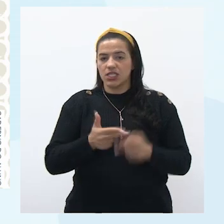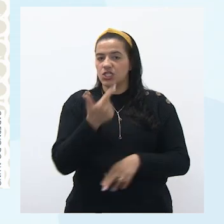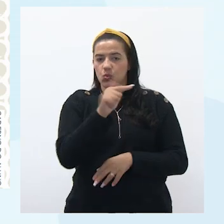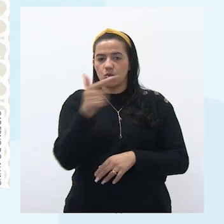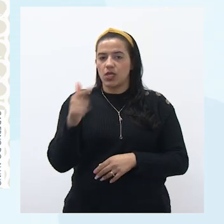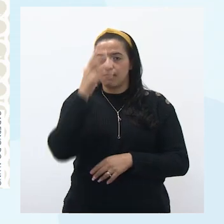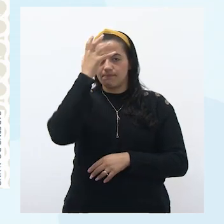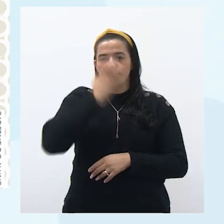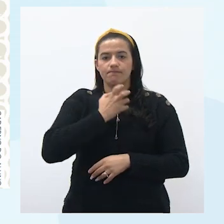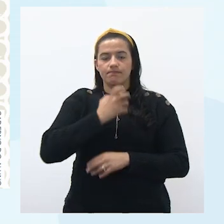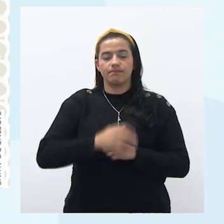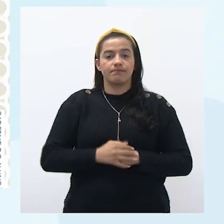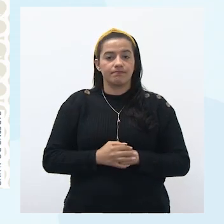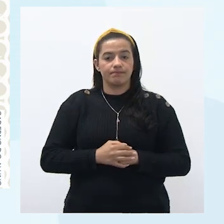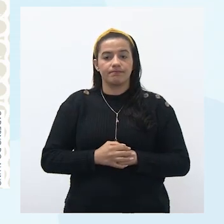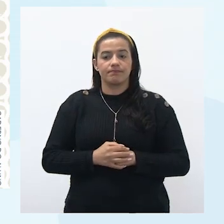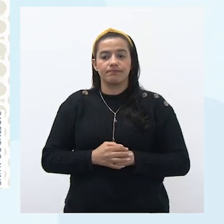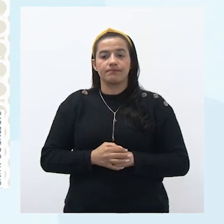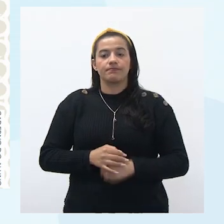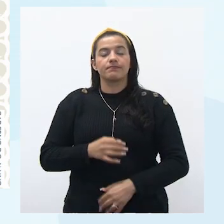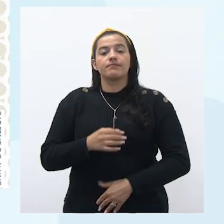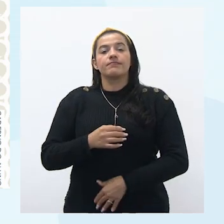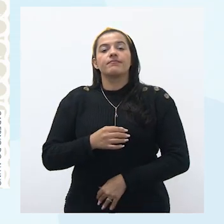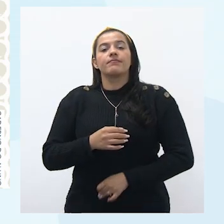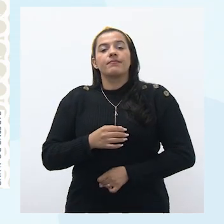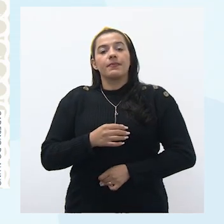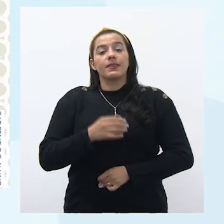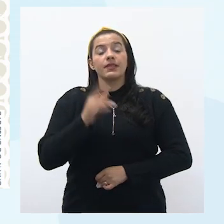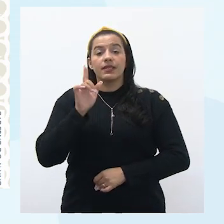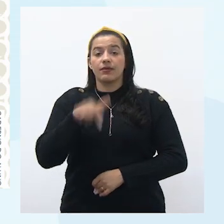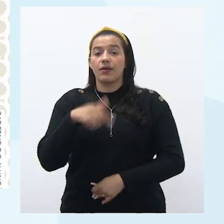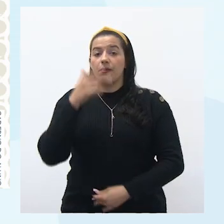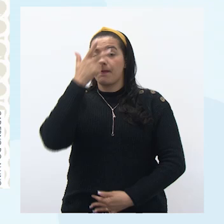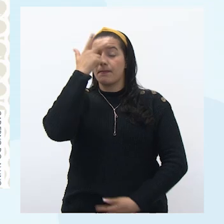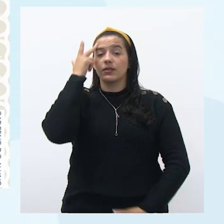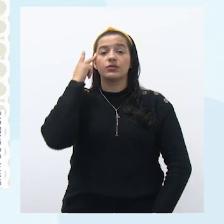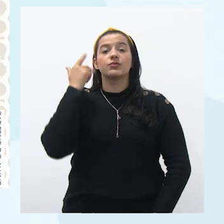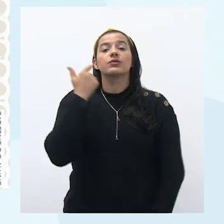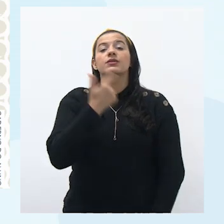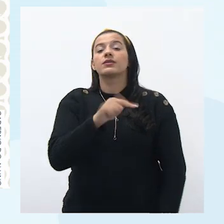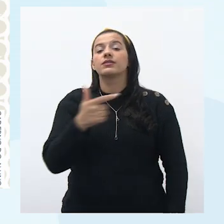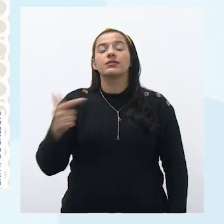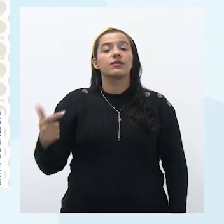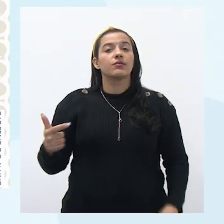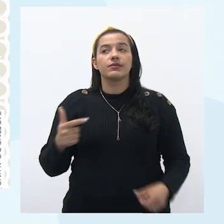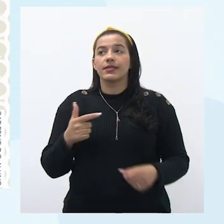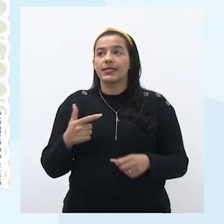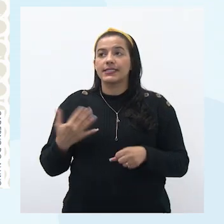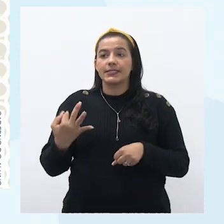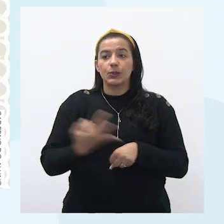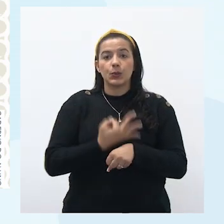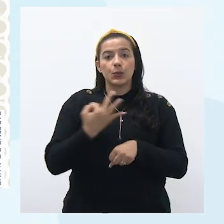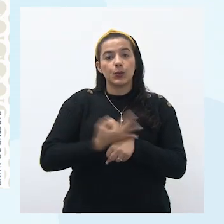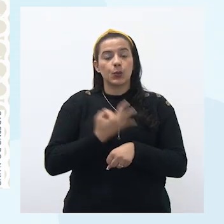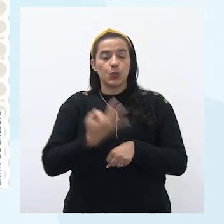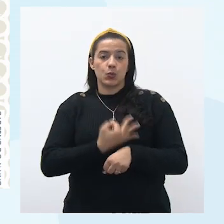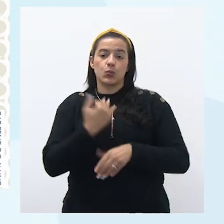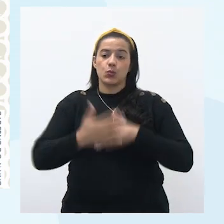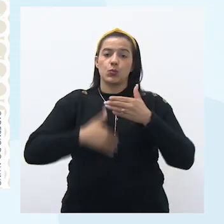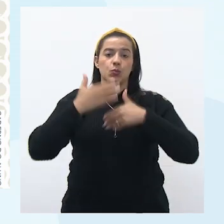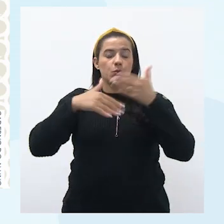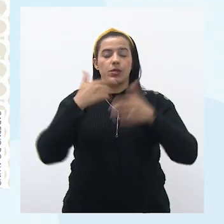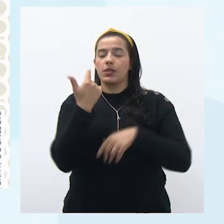bravo. Vocês percebem que aqui é uma pessoa que não tem, de fato, não consegue ter ainda o desenvolvimento